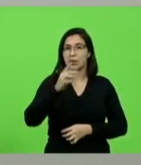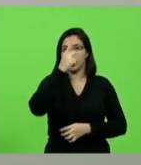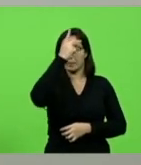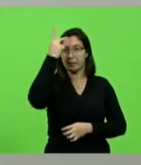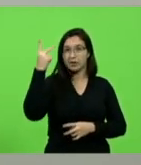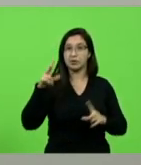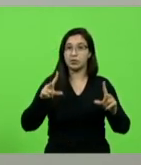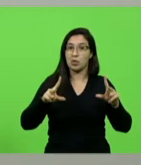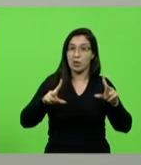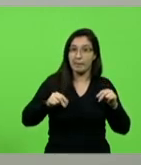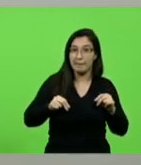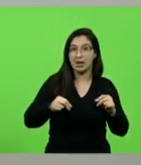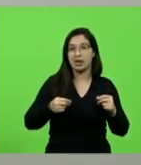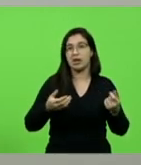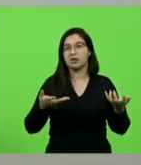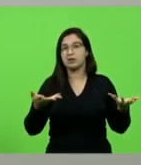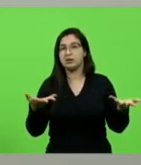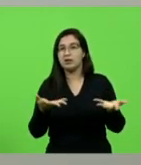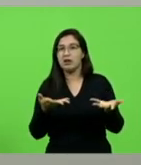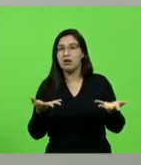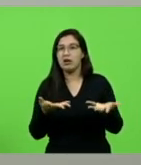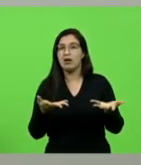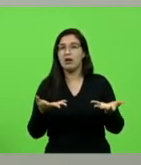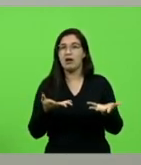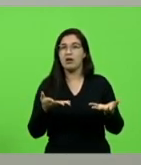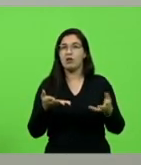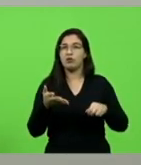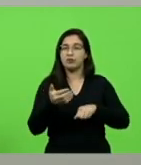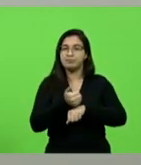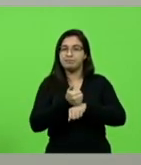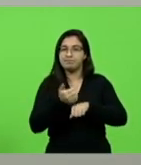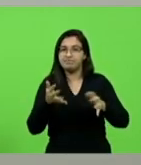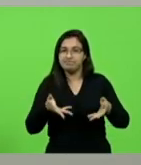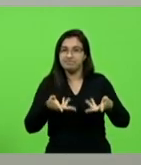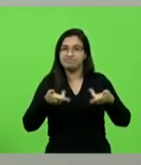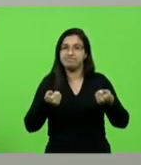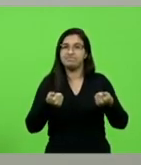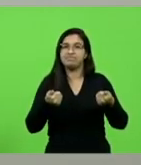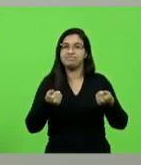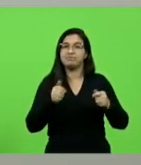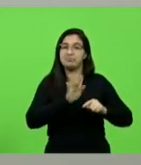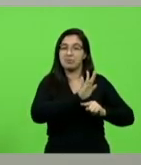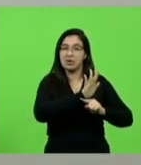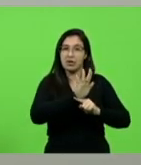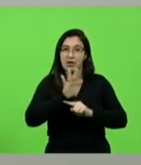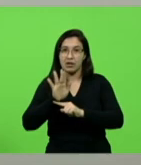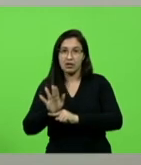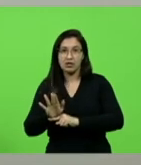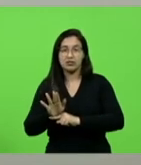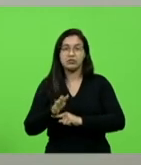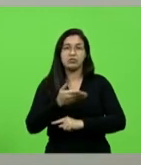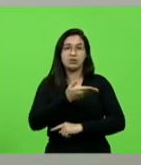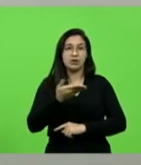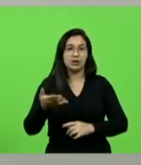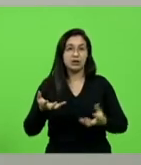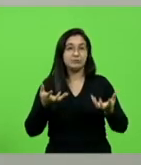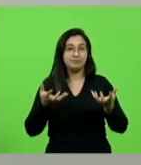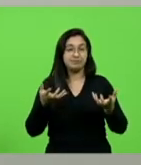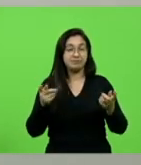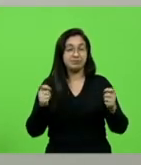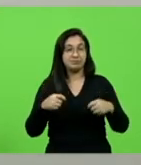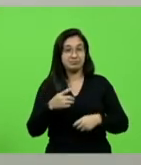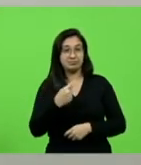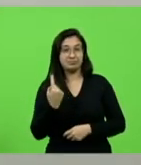merece esse momento de socialização para dar conta daquilo que nós pretendemos e que nós queremos. Por isso que